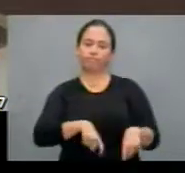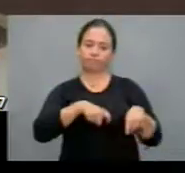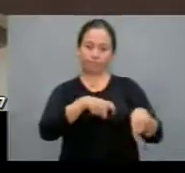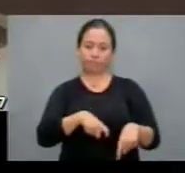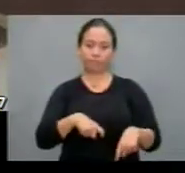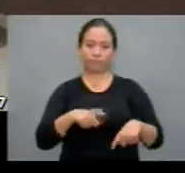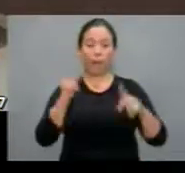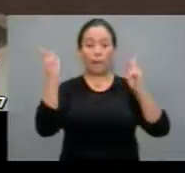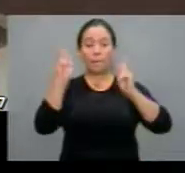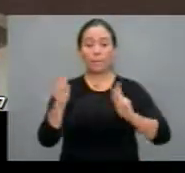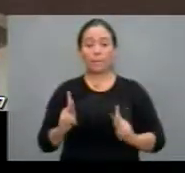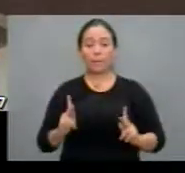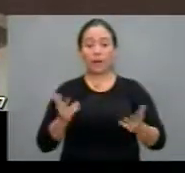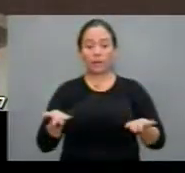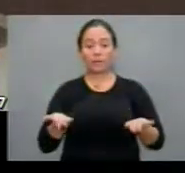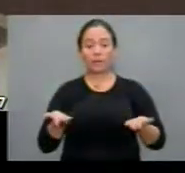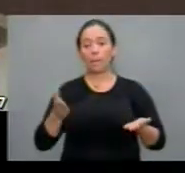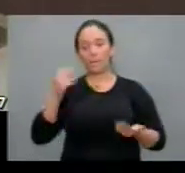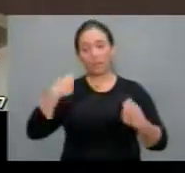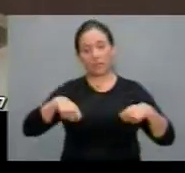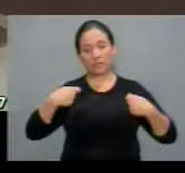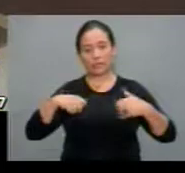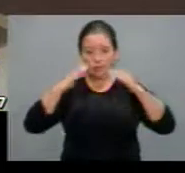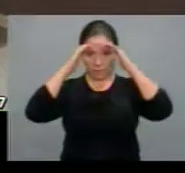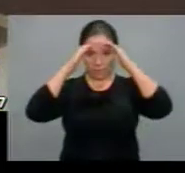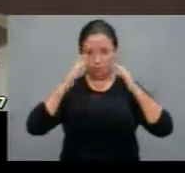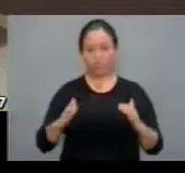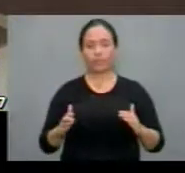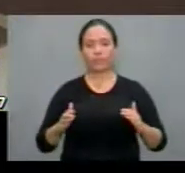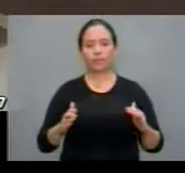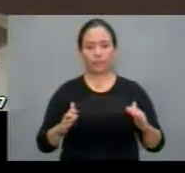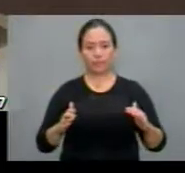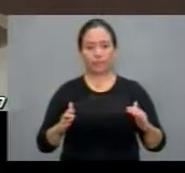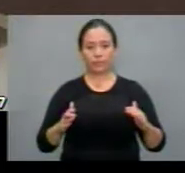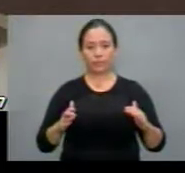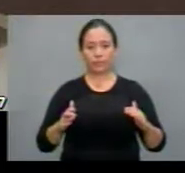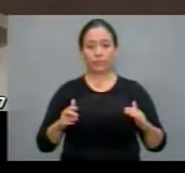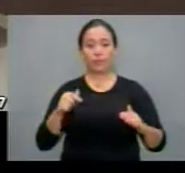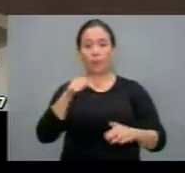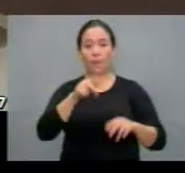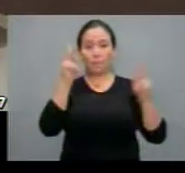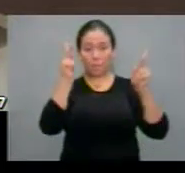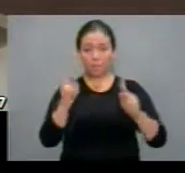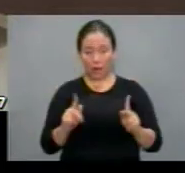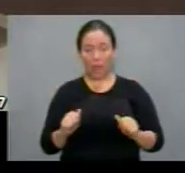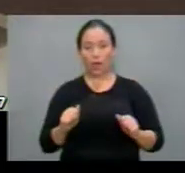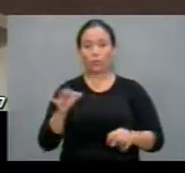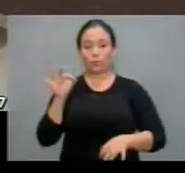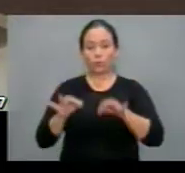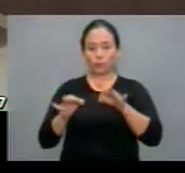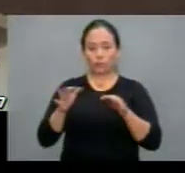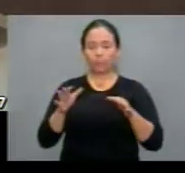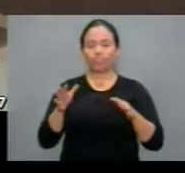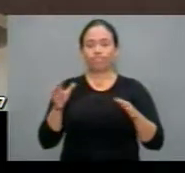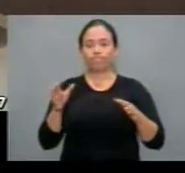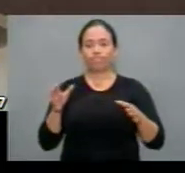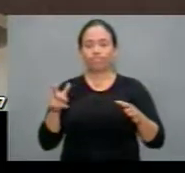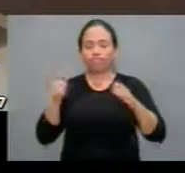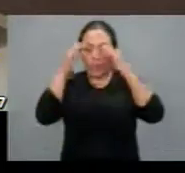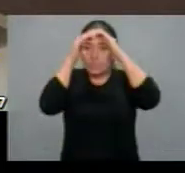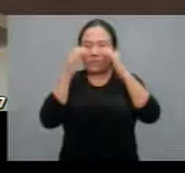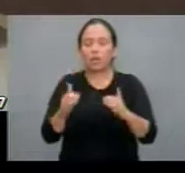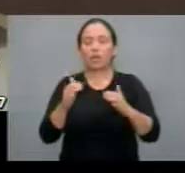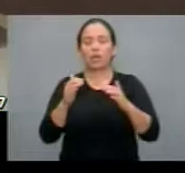haverá paz no campo se houver justiça social. A paz é fruto da justiça, levando justiça